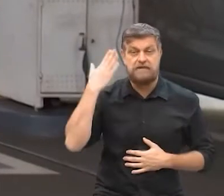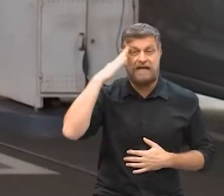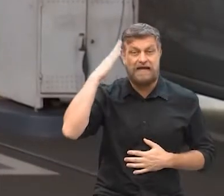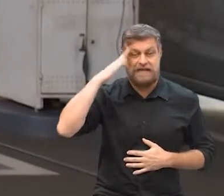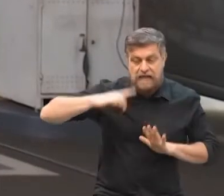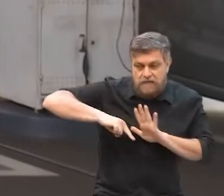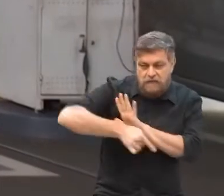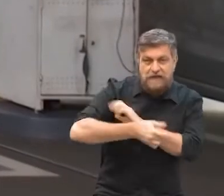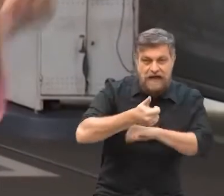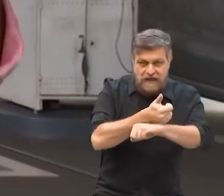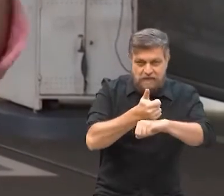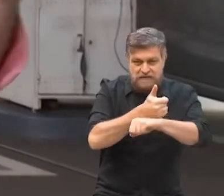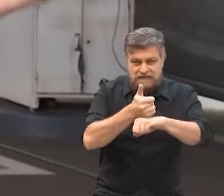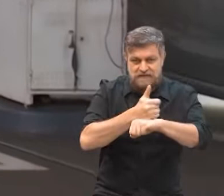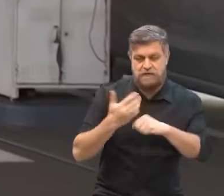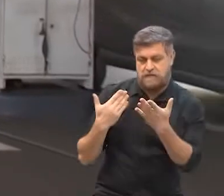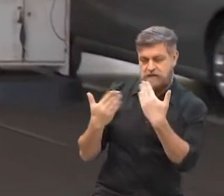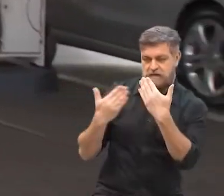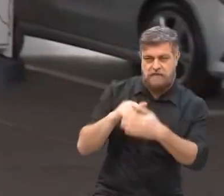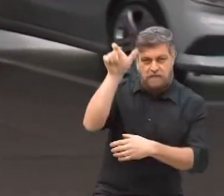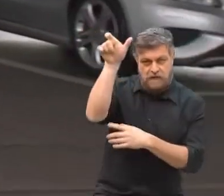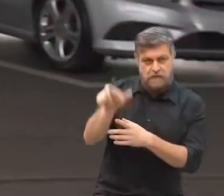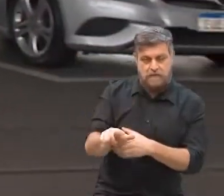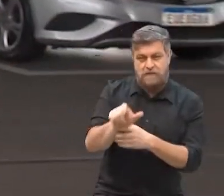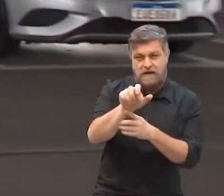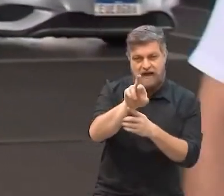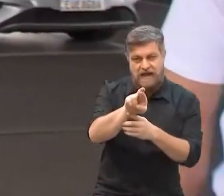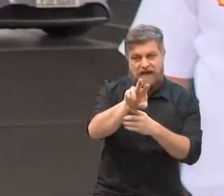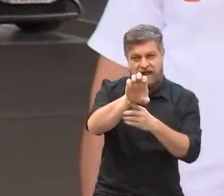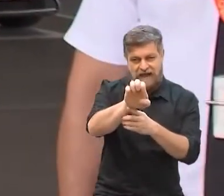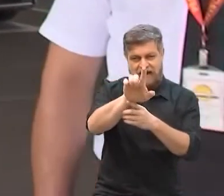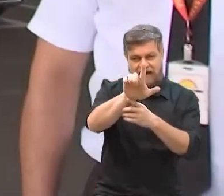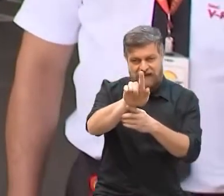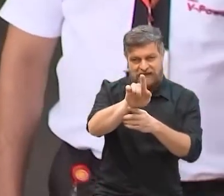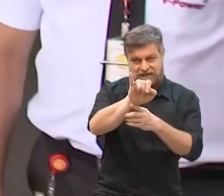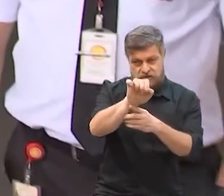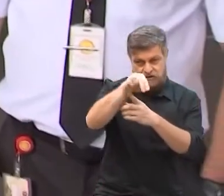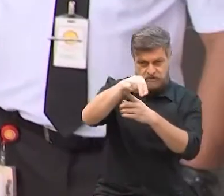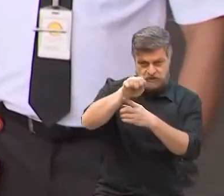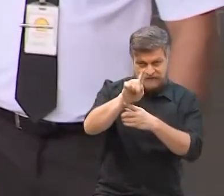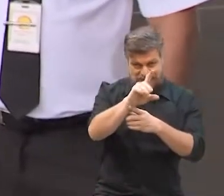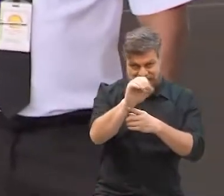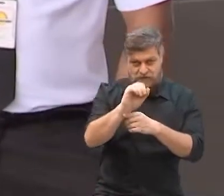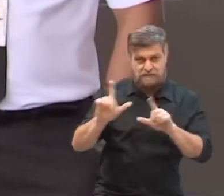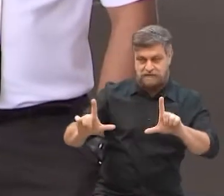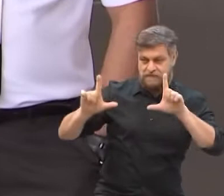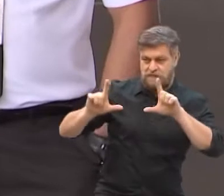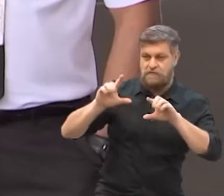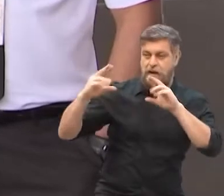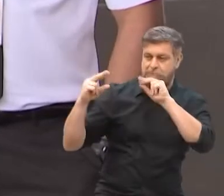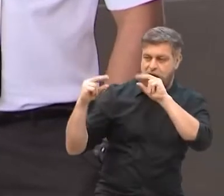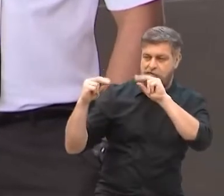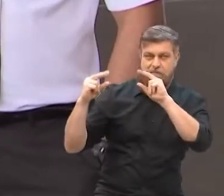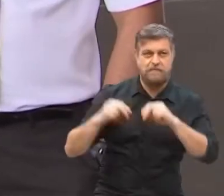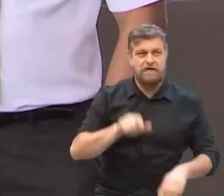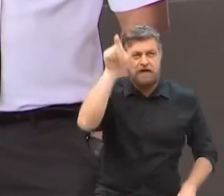mais sobre essa profissão, eu vou bater um papo com o Reginaldo, que está aqui conosco, vai participar do quadro Se Liga na Profissão. Você